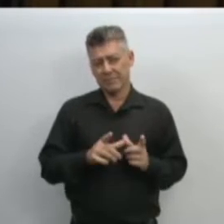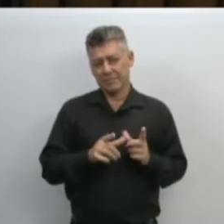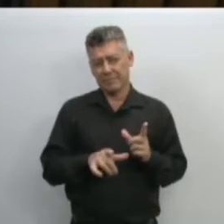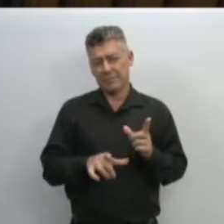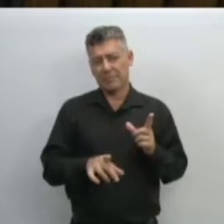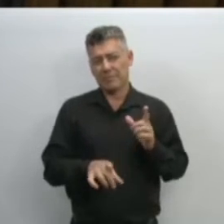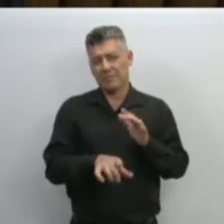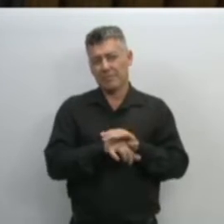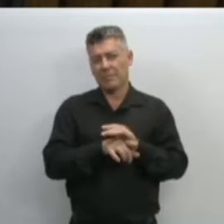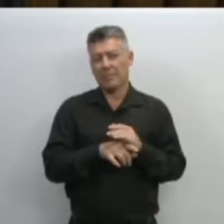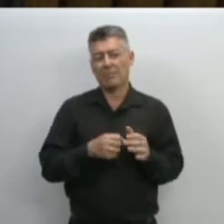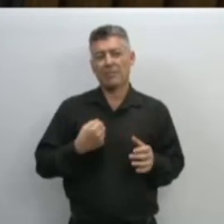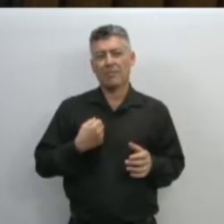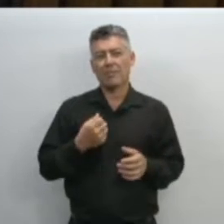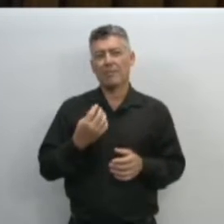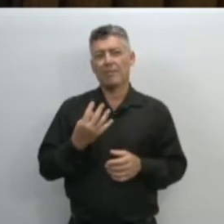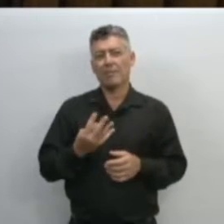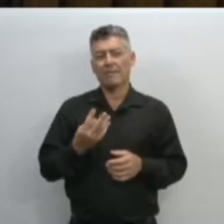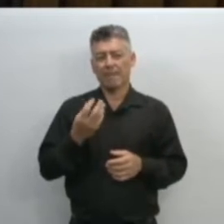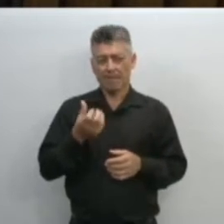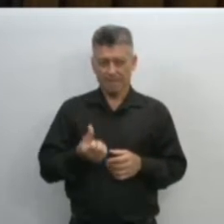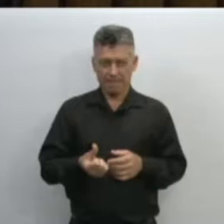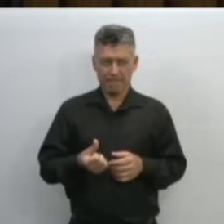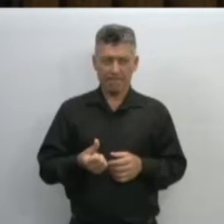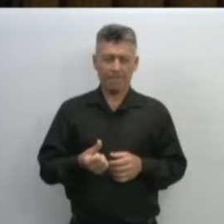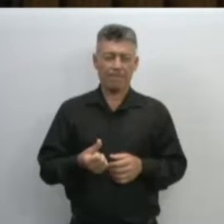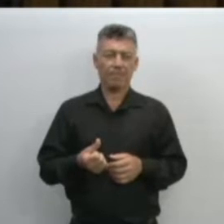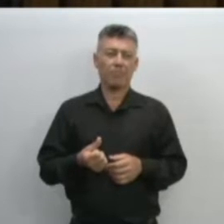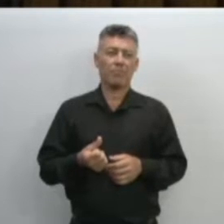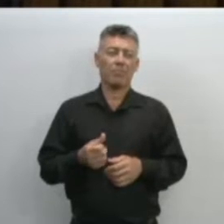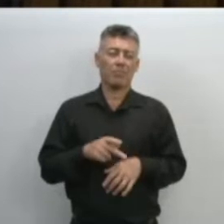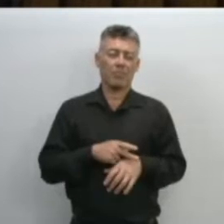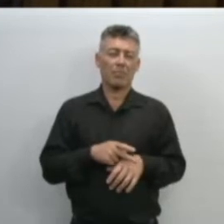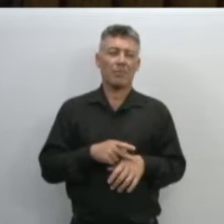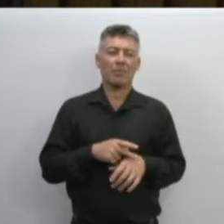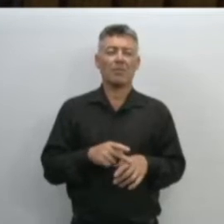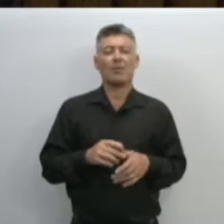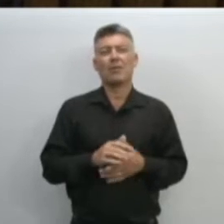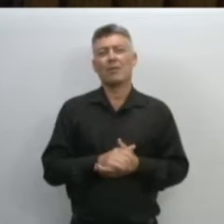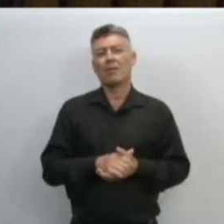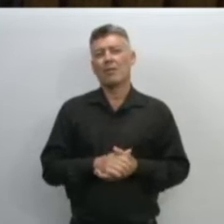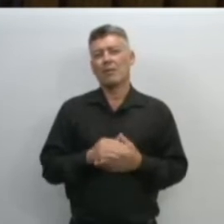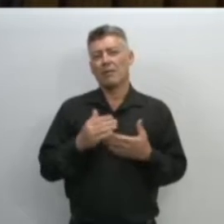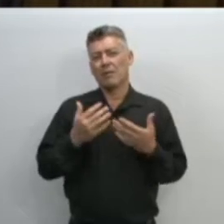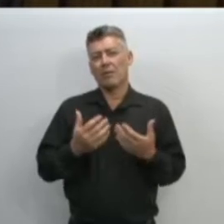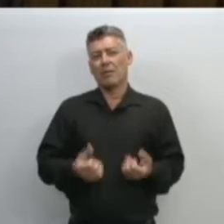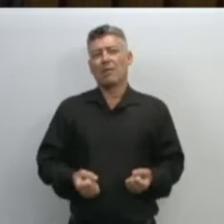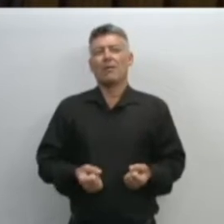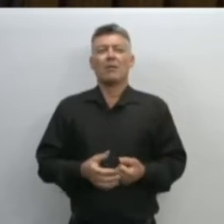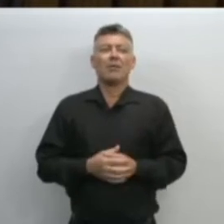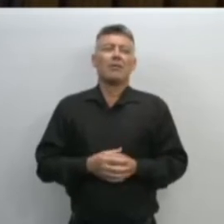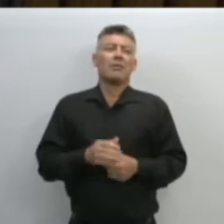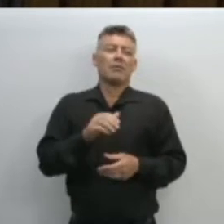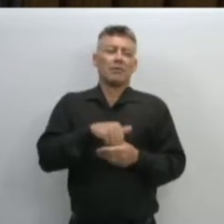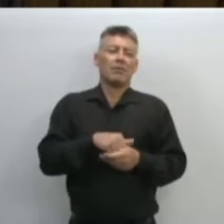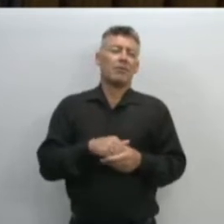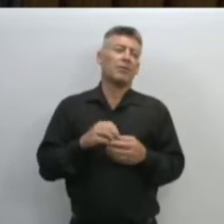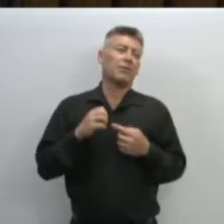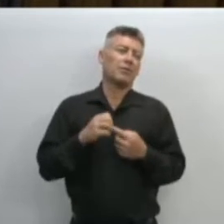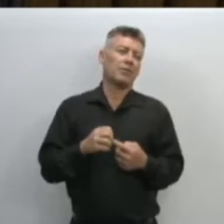decreto legislativo número 46/2021, de autoria do vereador Preto Aquino, foi aprovado por unanimidade em votação